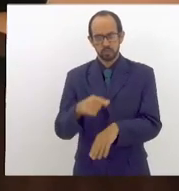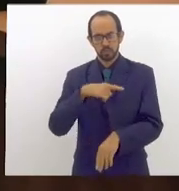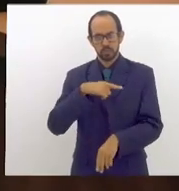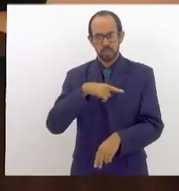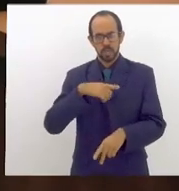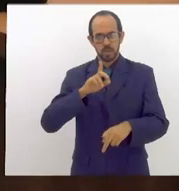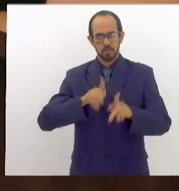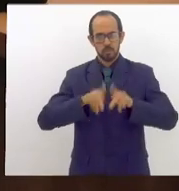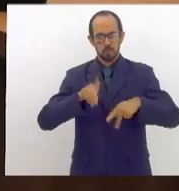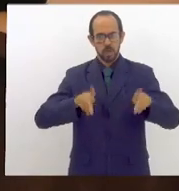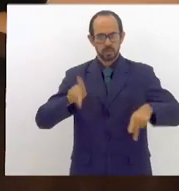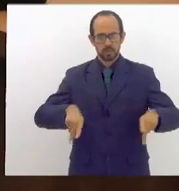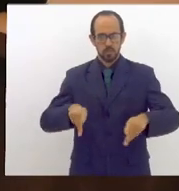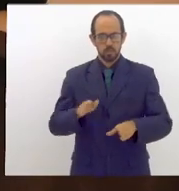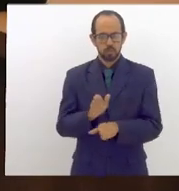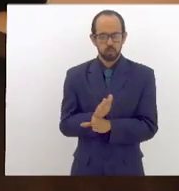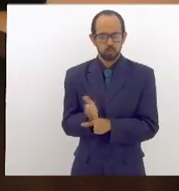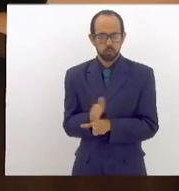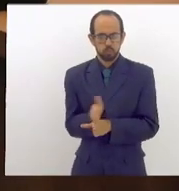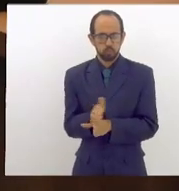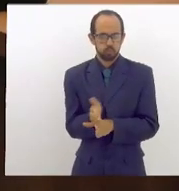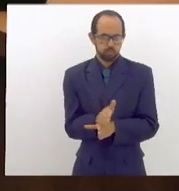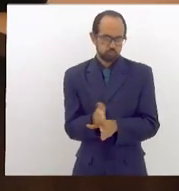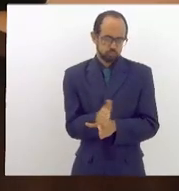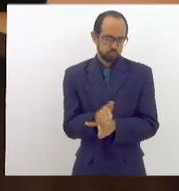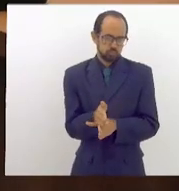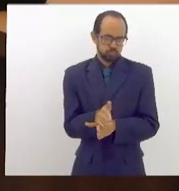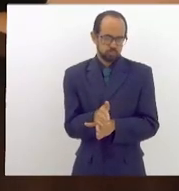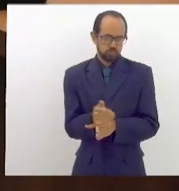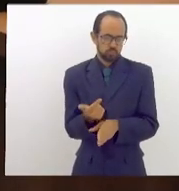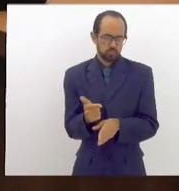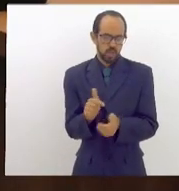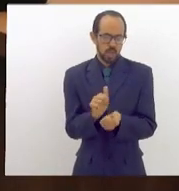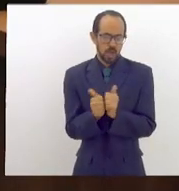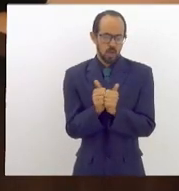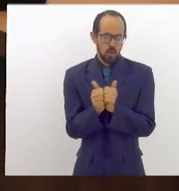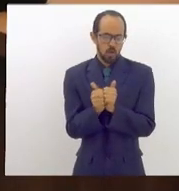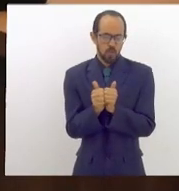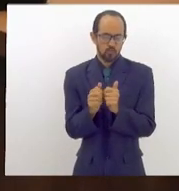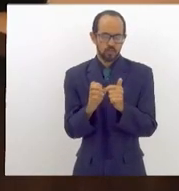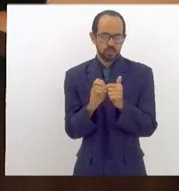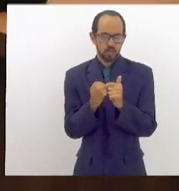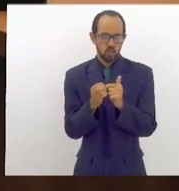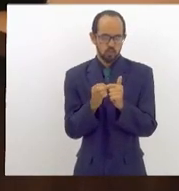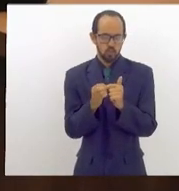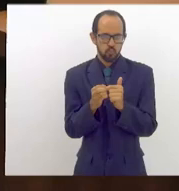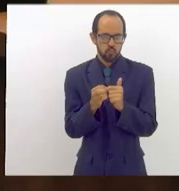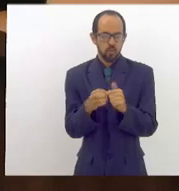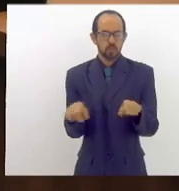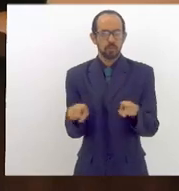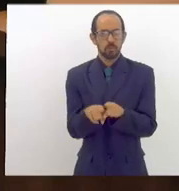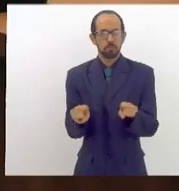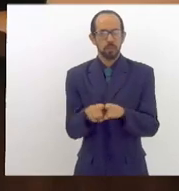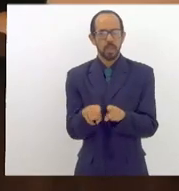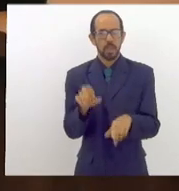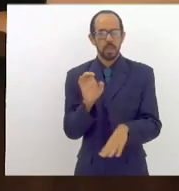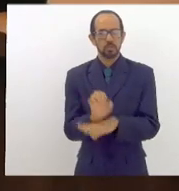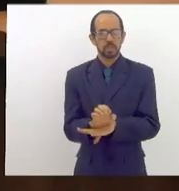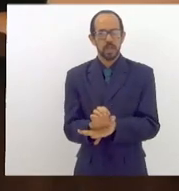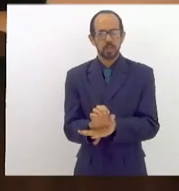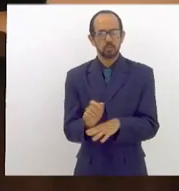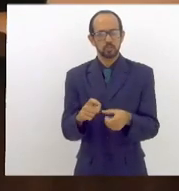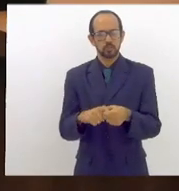mais vulnerabilizada sucumbindo sem arroz e sem feijão no prato é também um estado que desvinculou